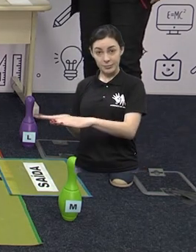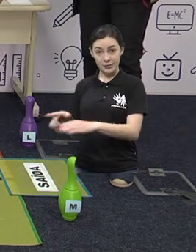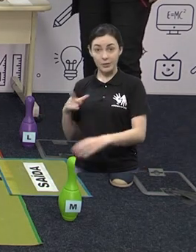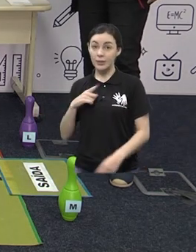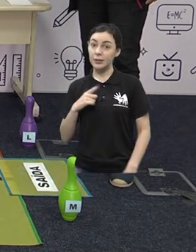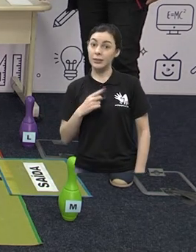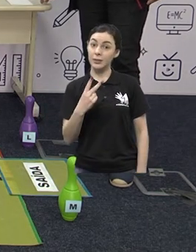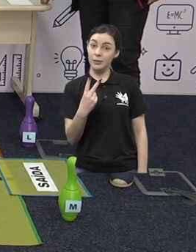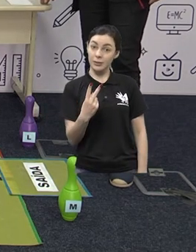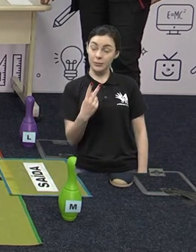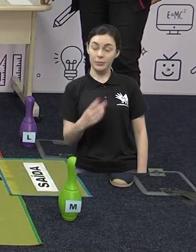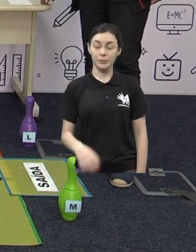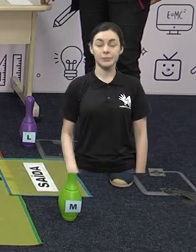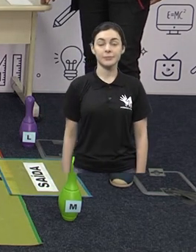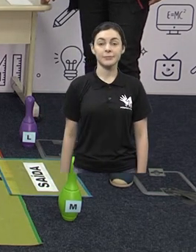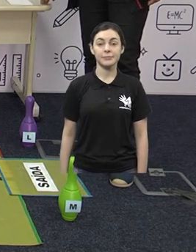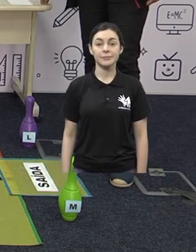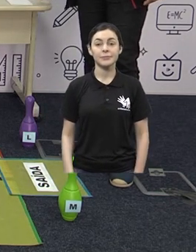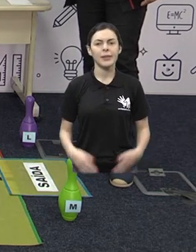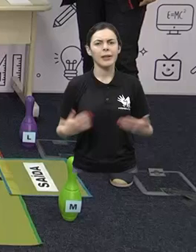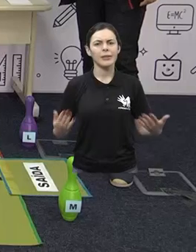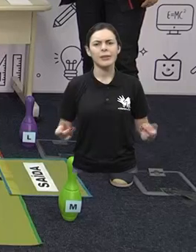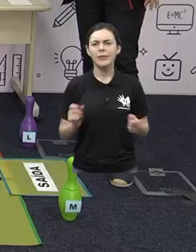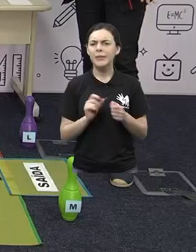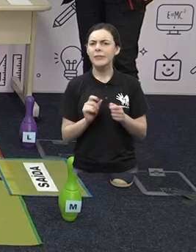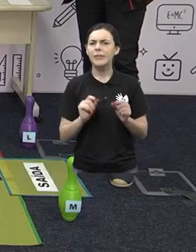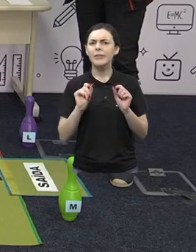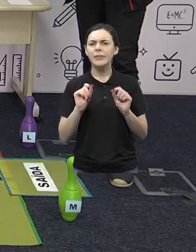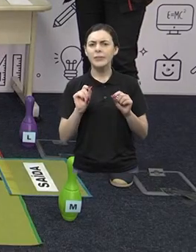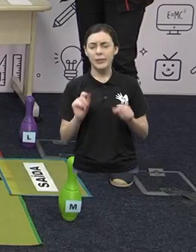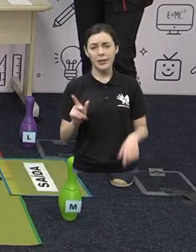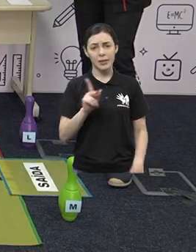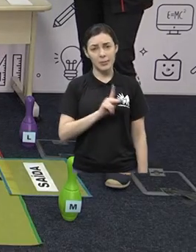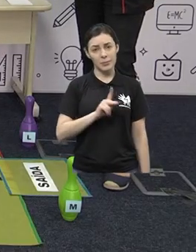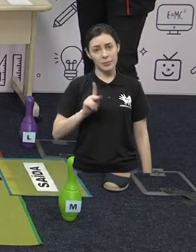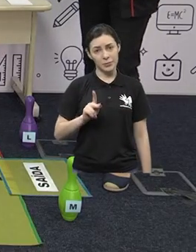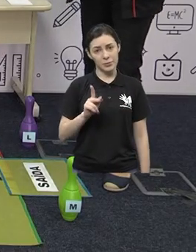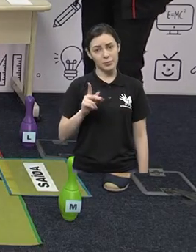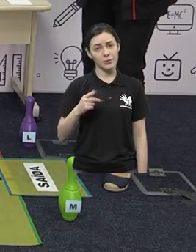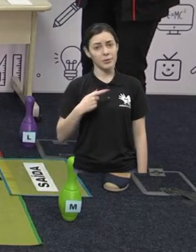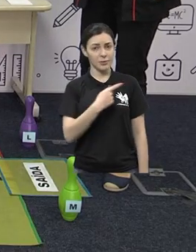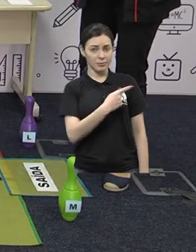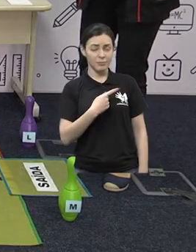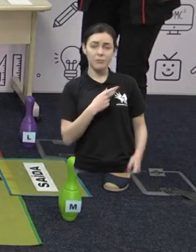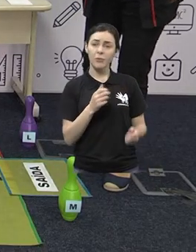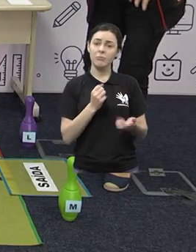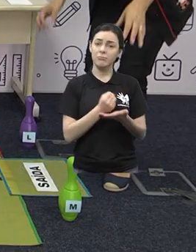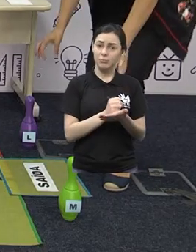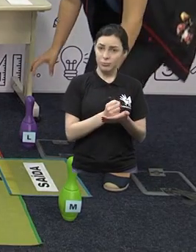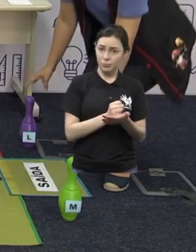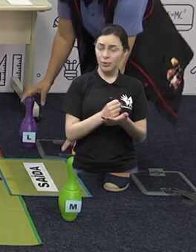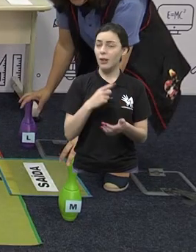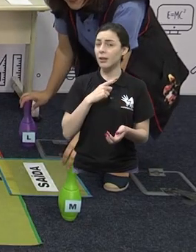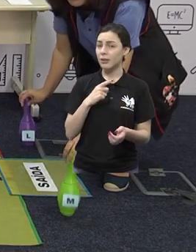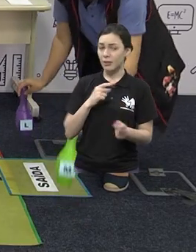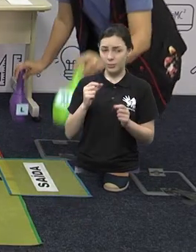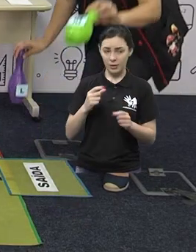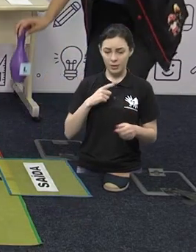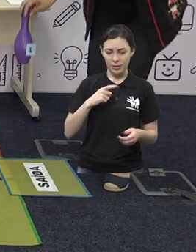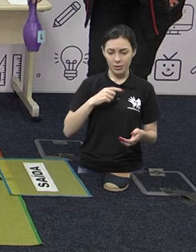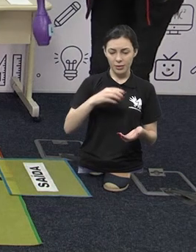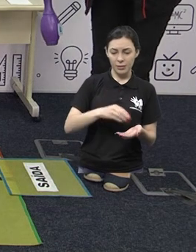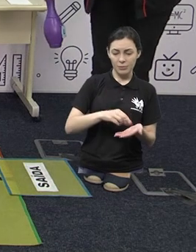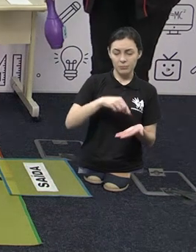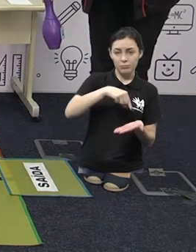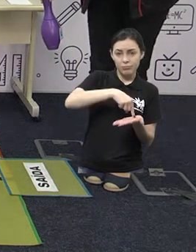temos dois jogos de ficha numérica. Daí, o que nós vamos fazer? A professora Lu e eu vamos jogar. Fizemos aqui os pinos,